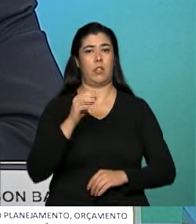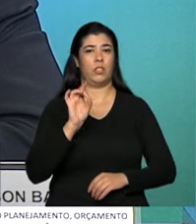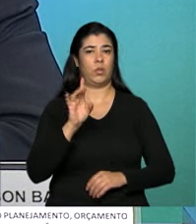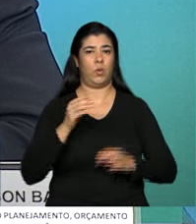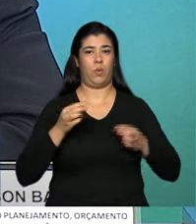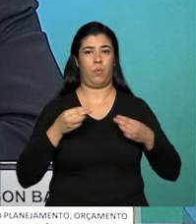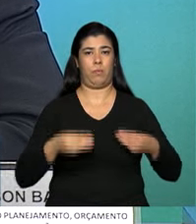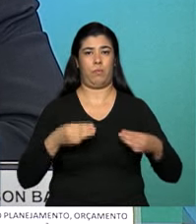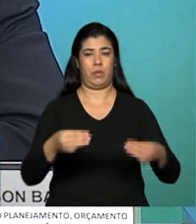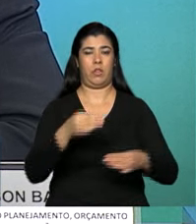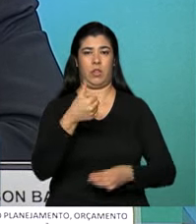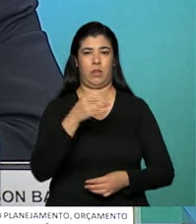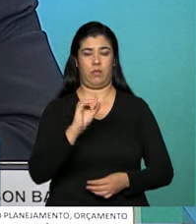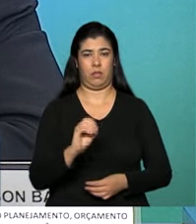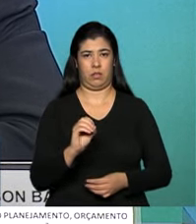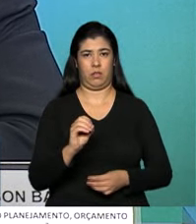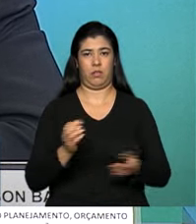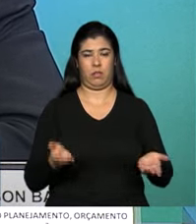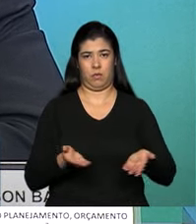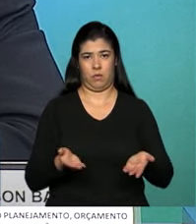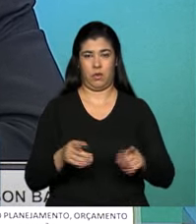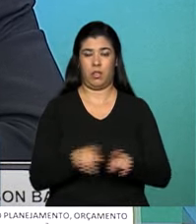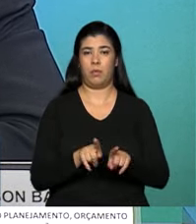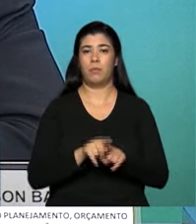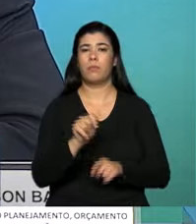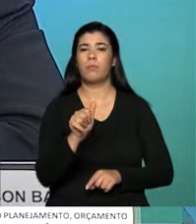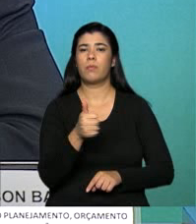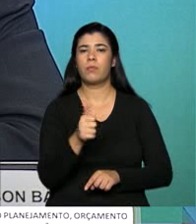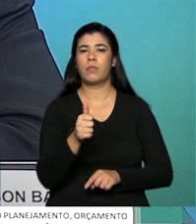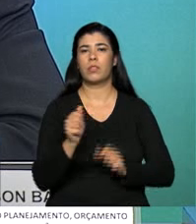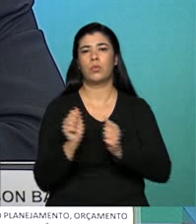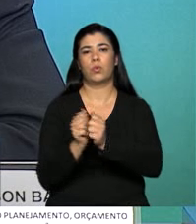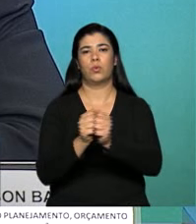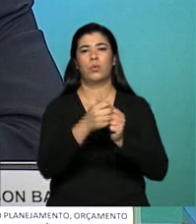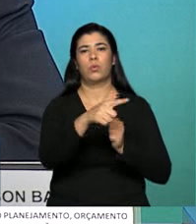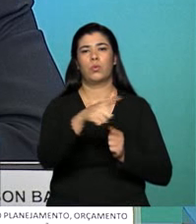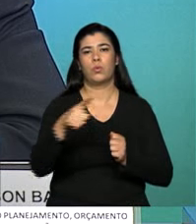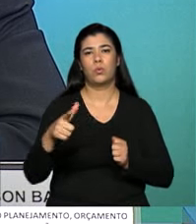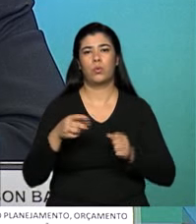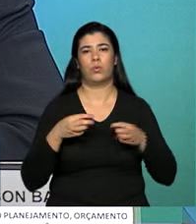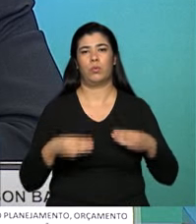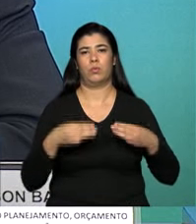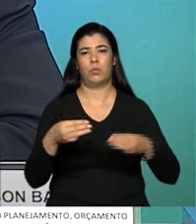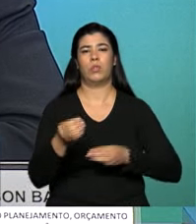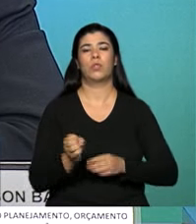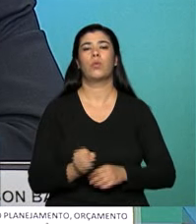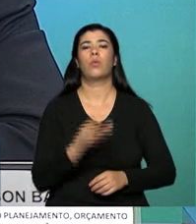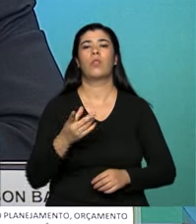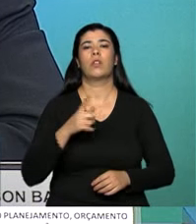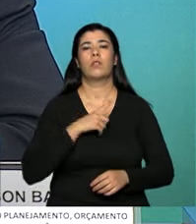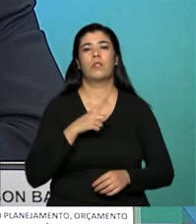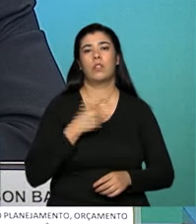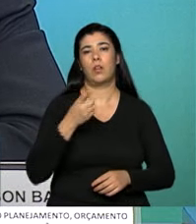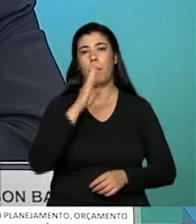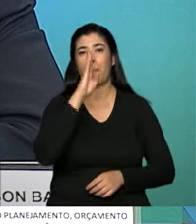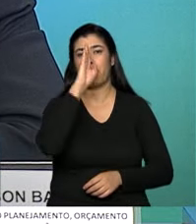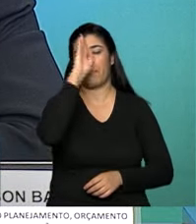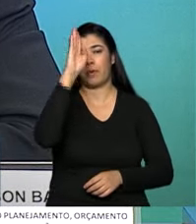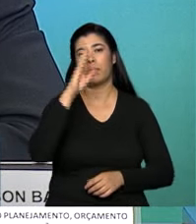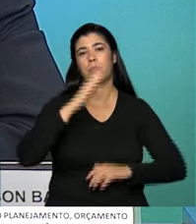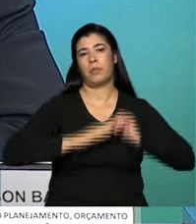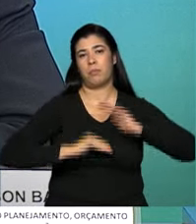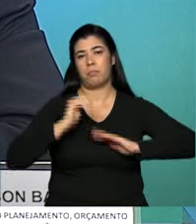número de ministérios em 10 e vamos avaliar com todos os ministros com todos os órgãos envolvidos Quais são as